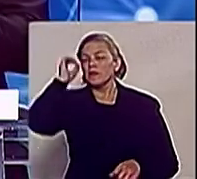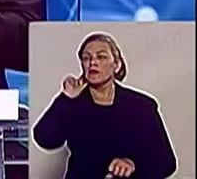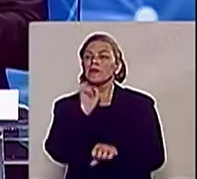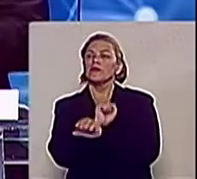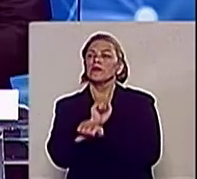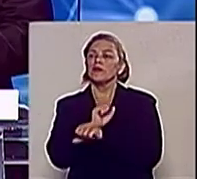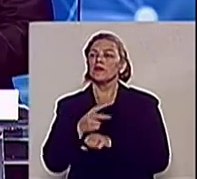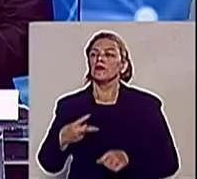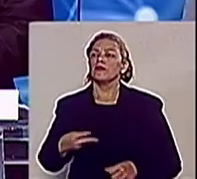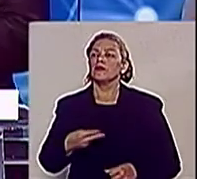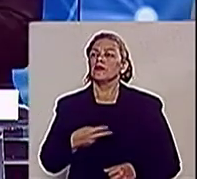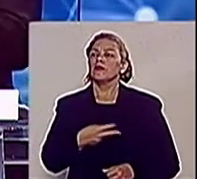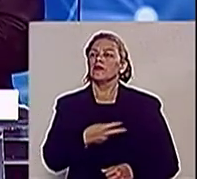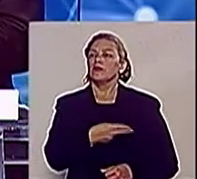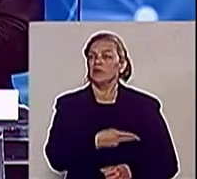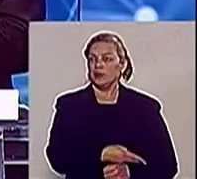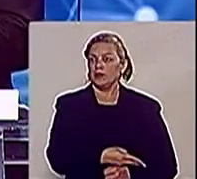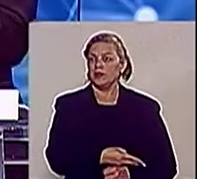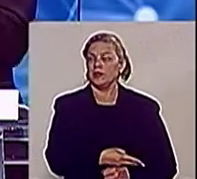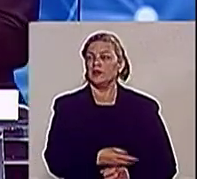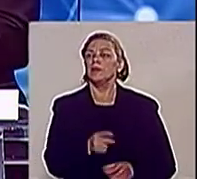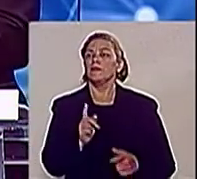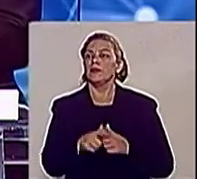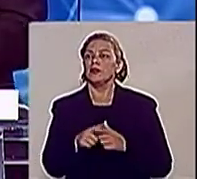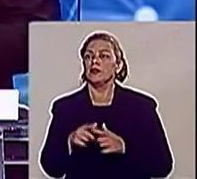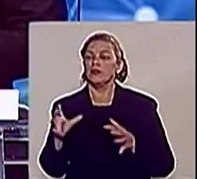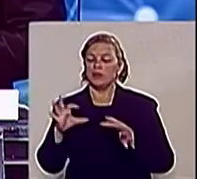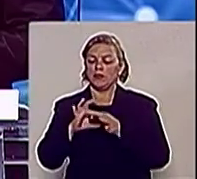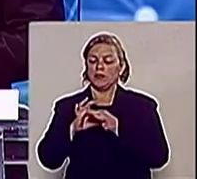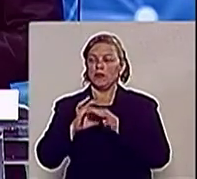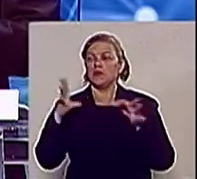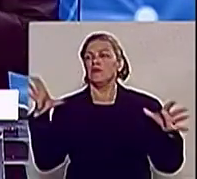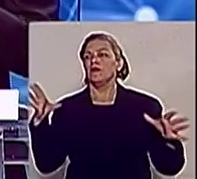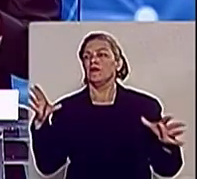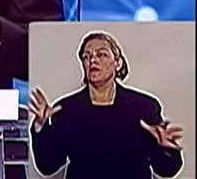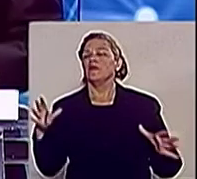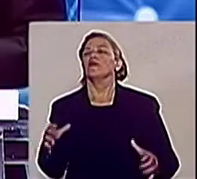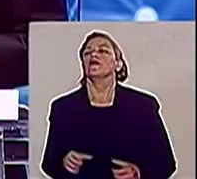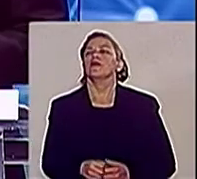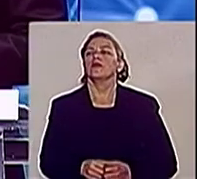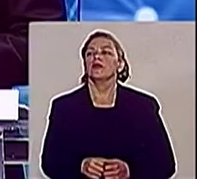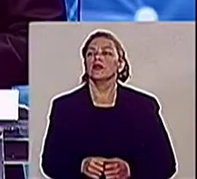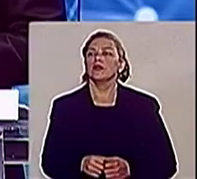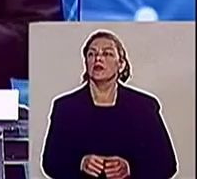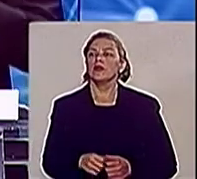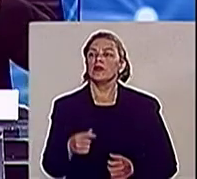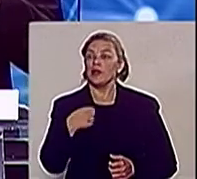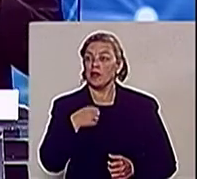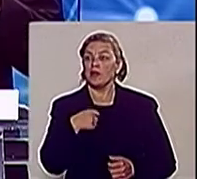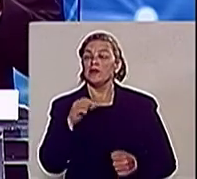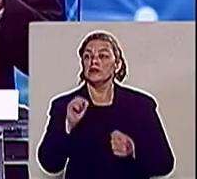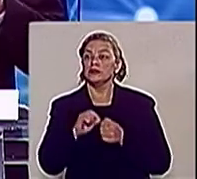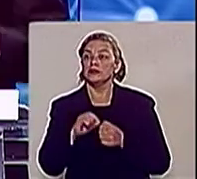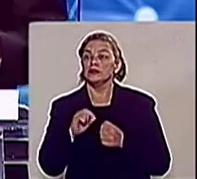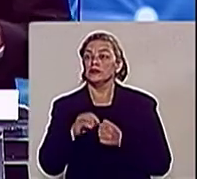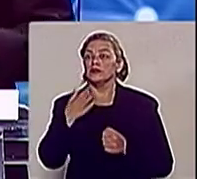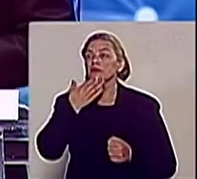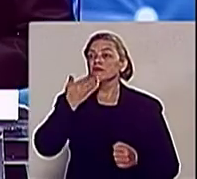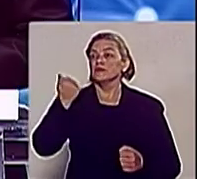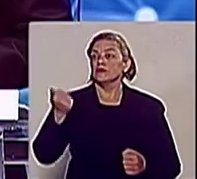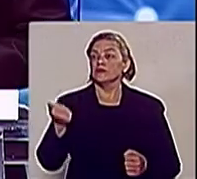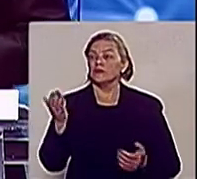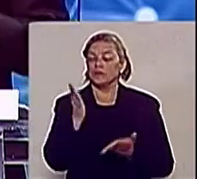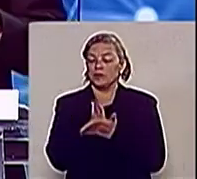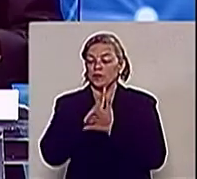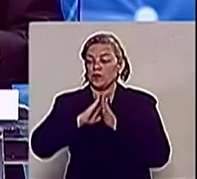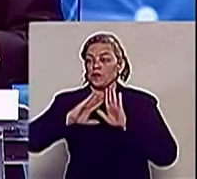as parcerias com as entidades que podem realizar de imediato essas cirurgias. Vamos zerar a fila de cirurgias. Vamos dar atendimento digno para a